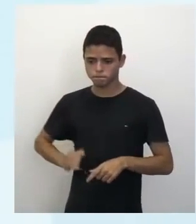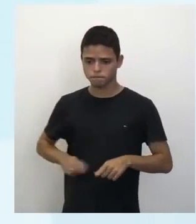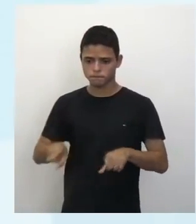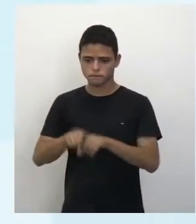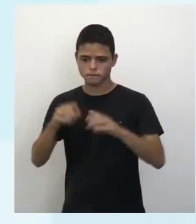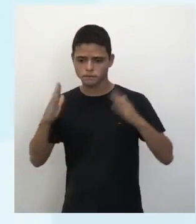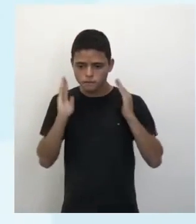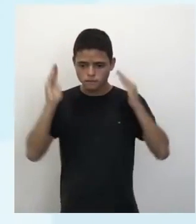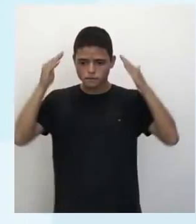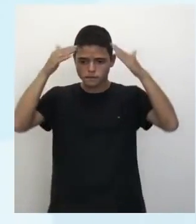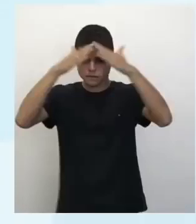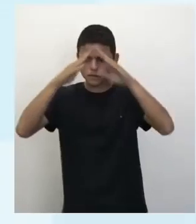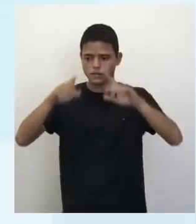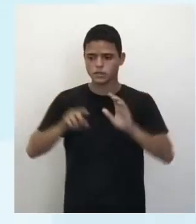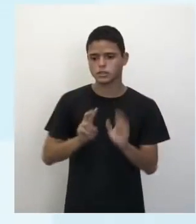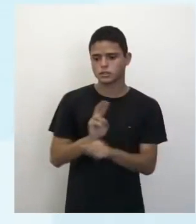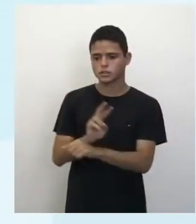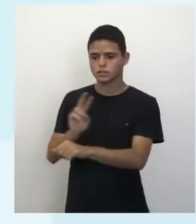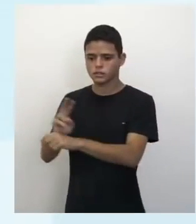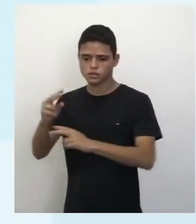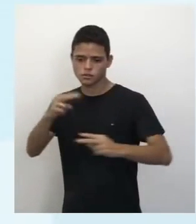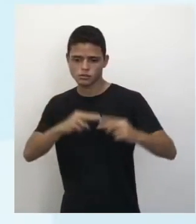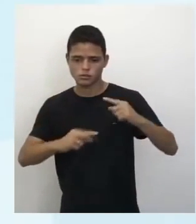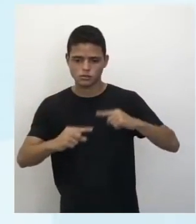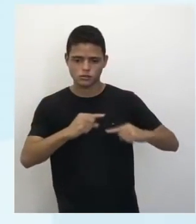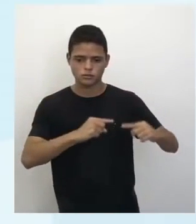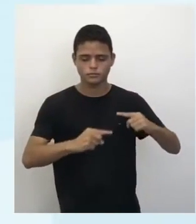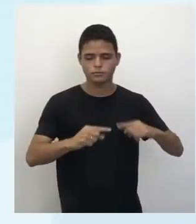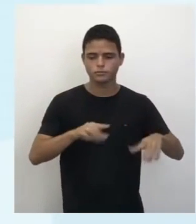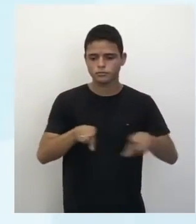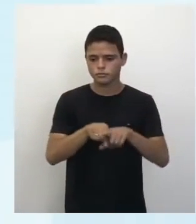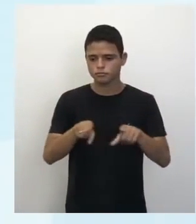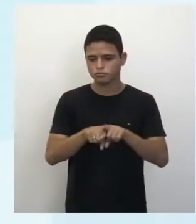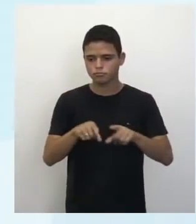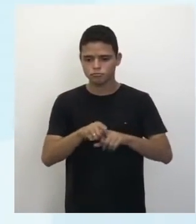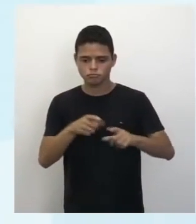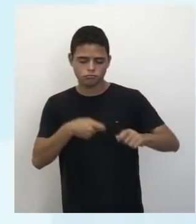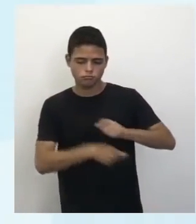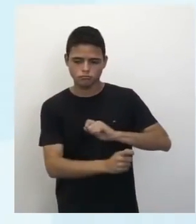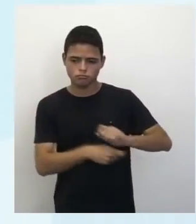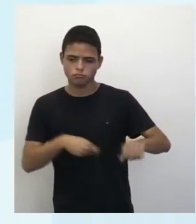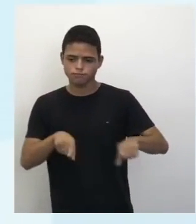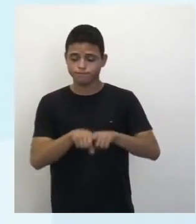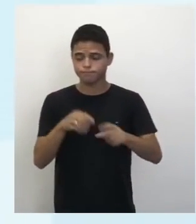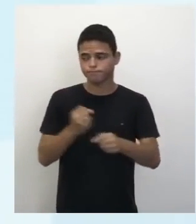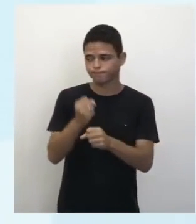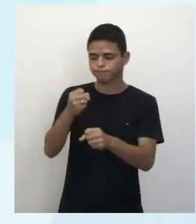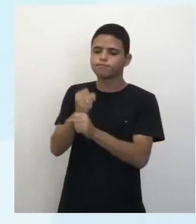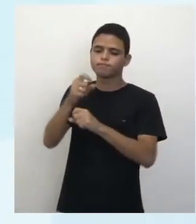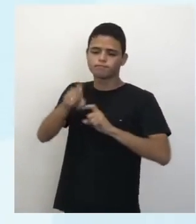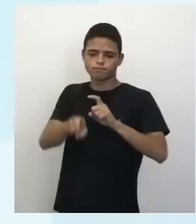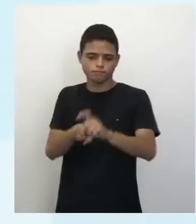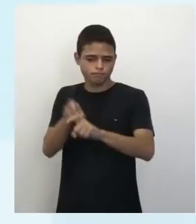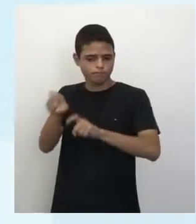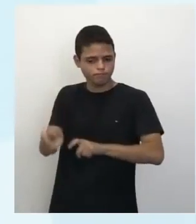que comandaria o exército, administradores locais e regionais, artesãos e agricultores.